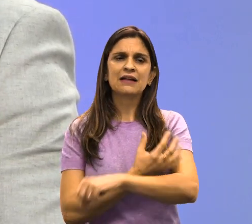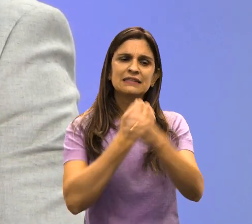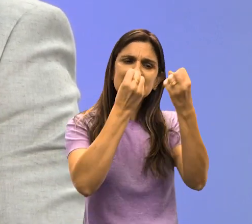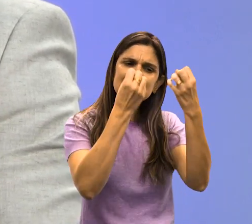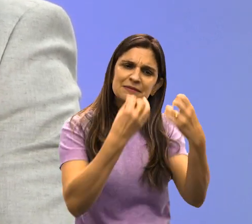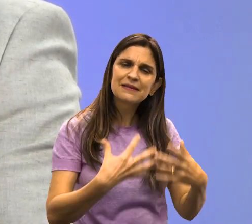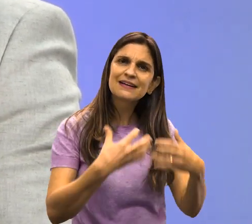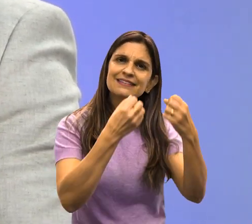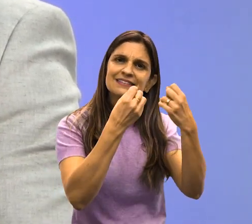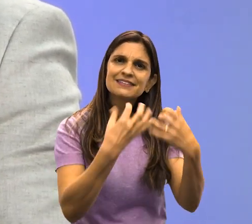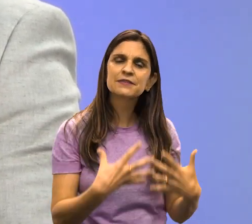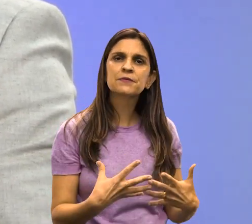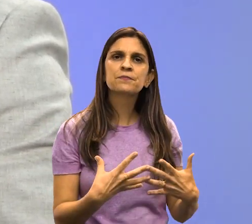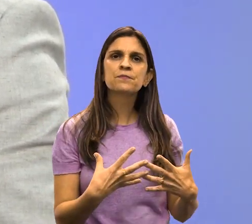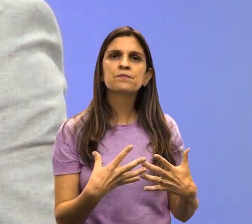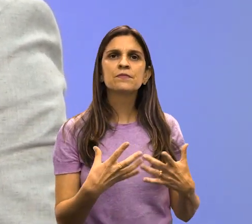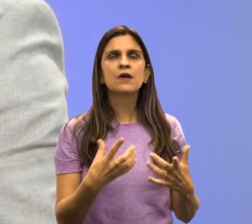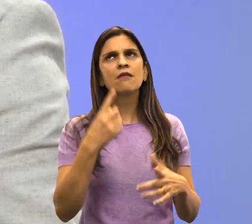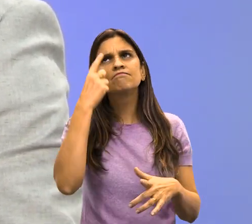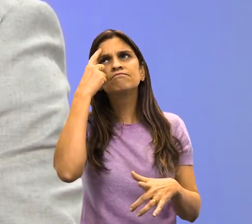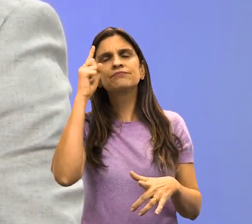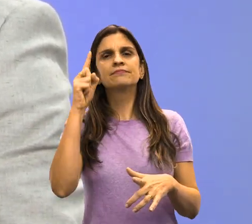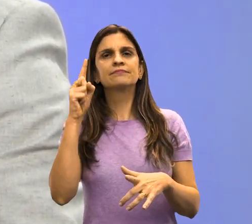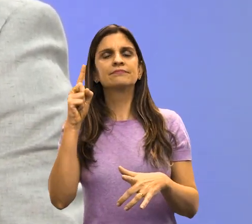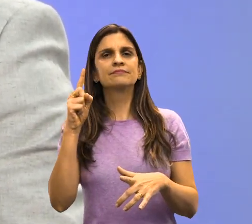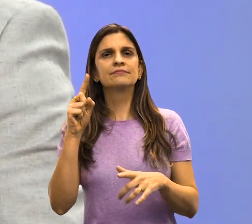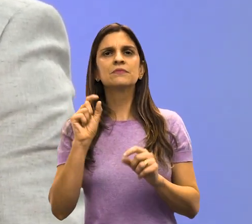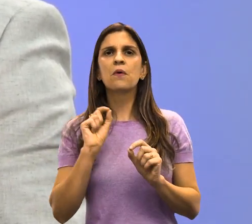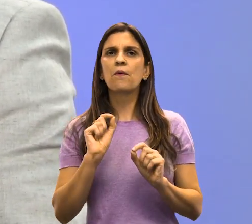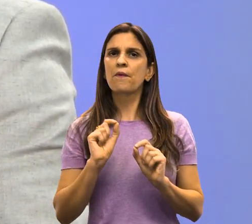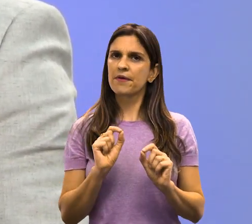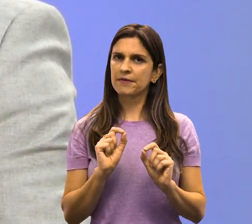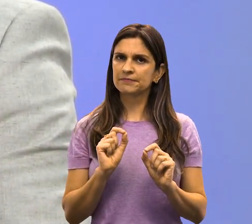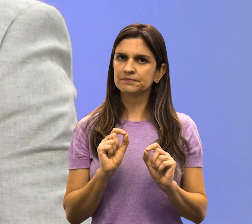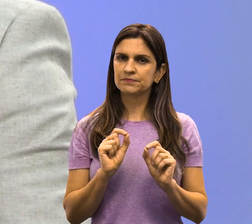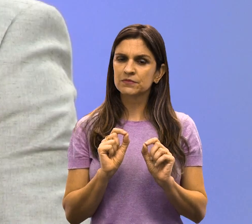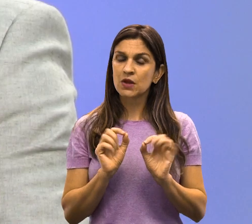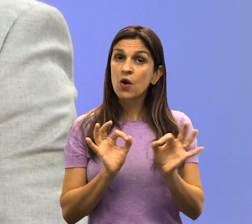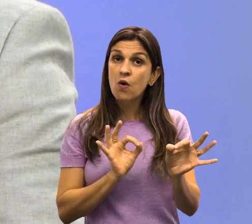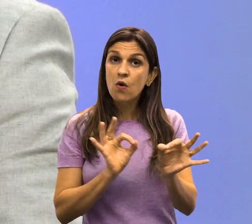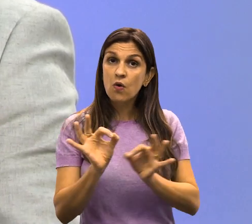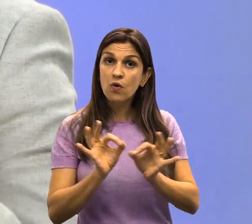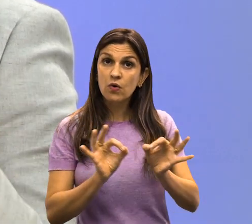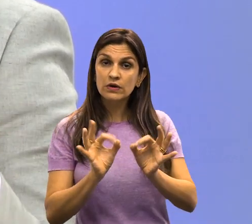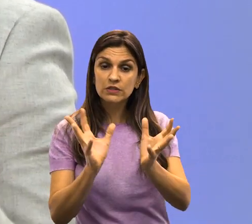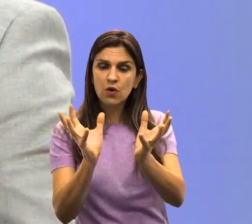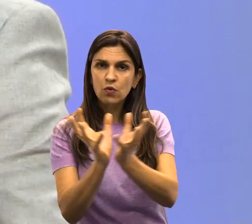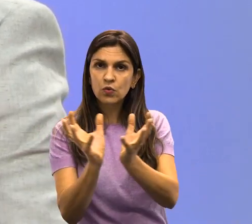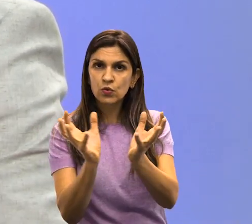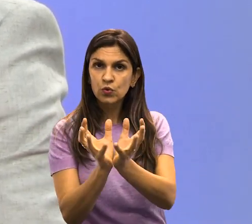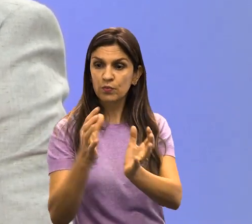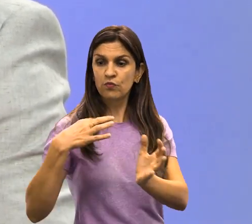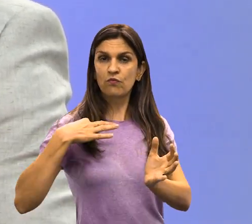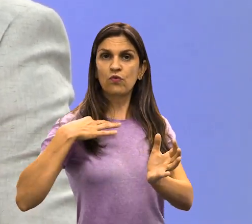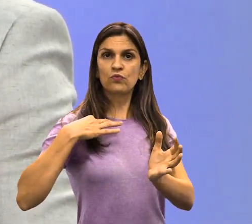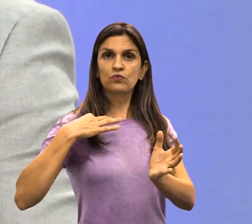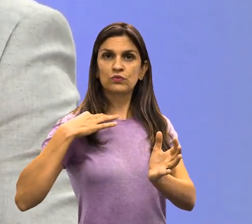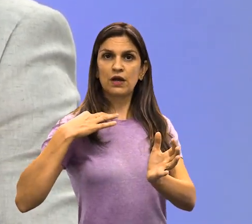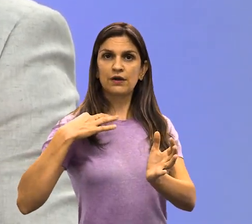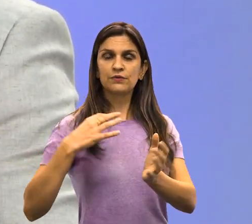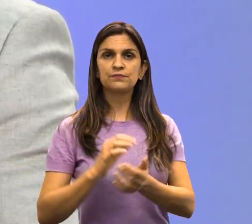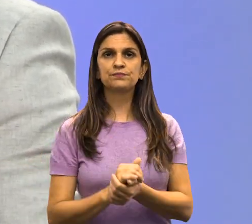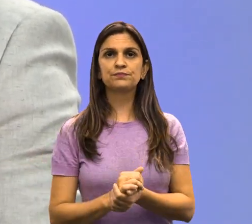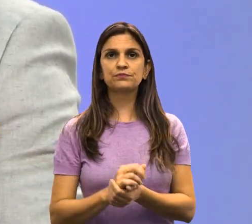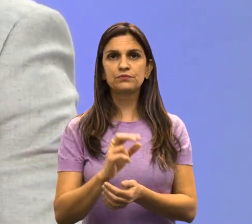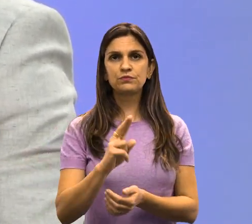gente. E aí nós tivemos uma ideia, né, de montar um grupo de voluntário,